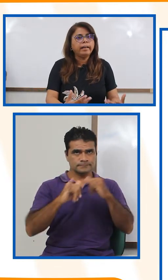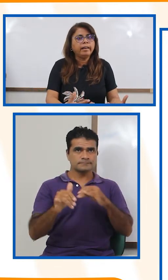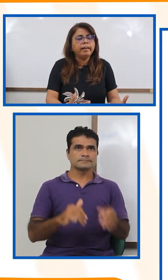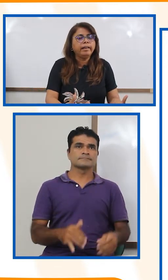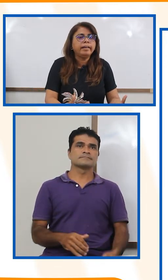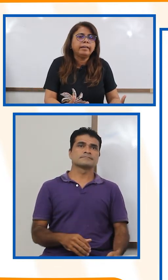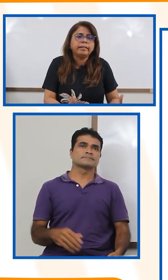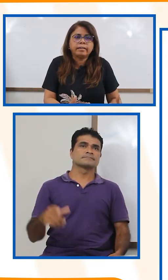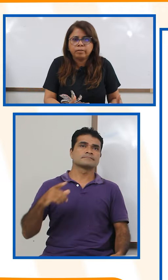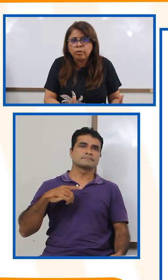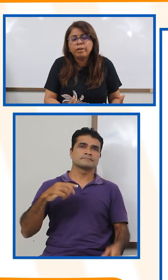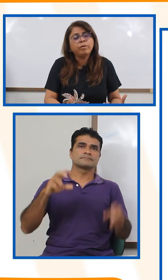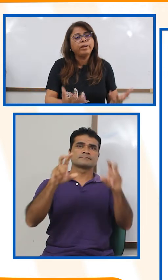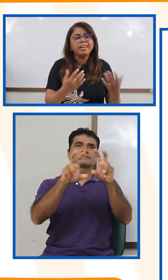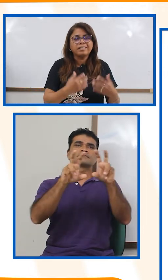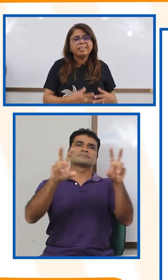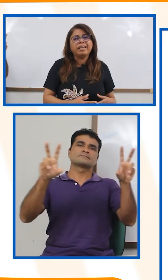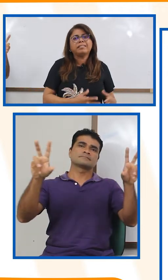vai